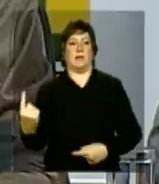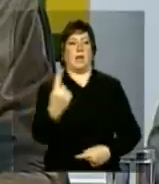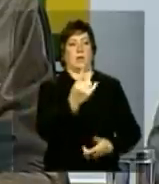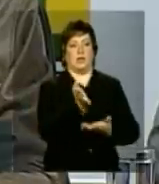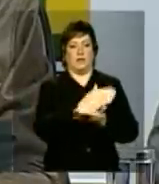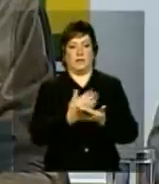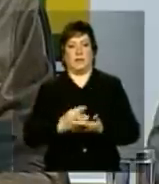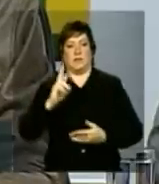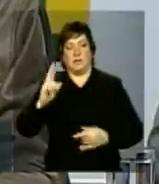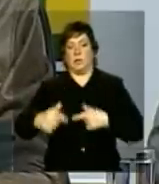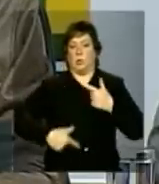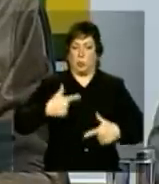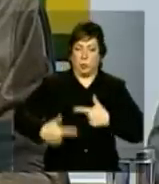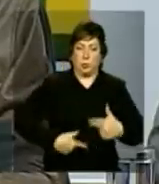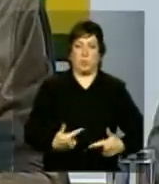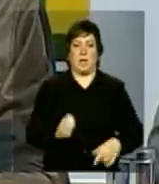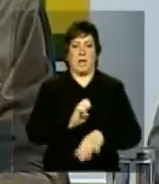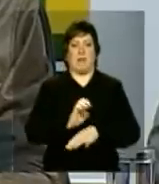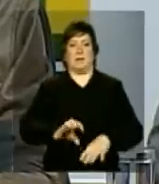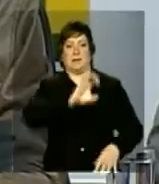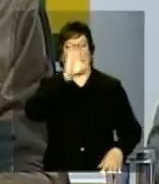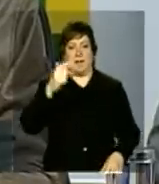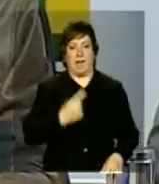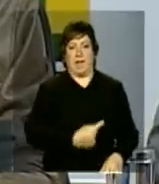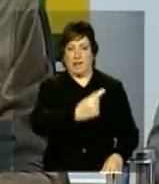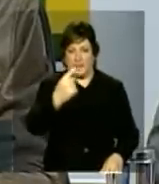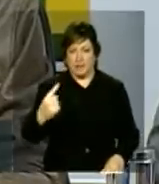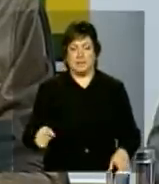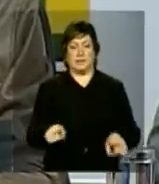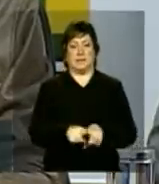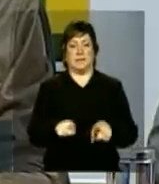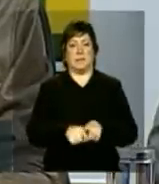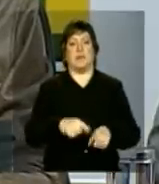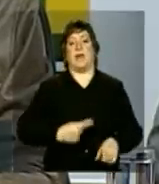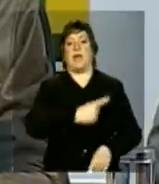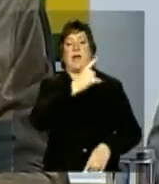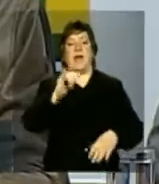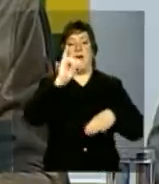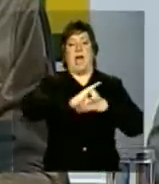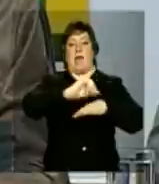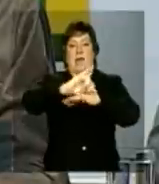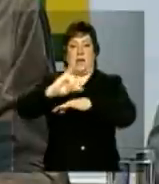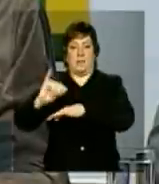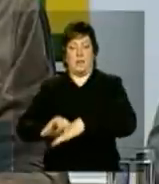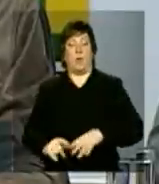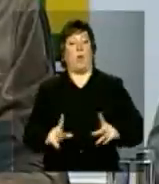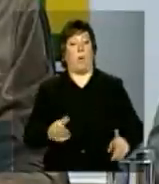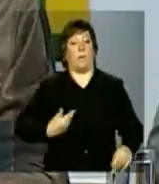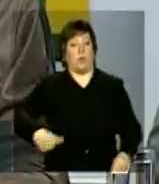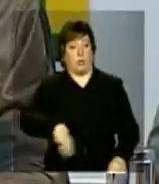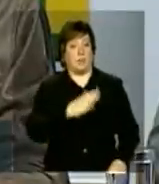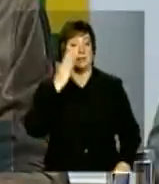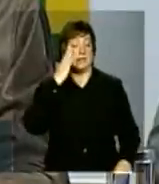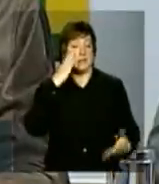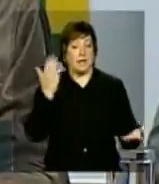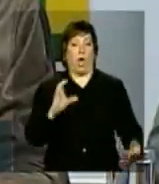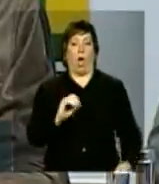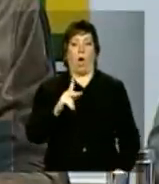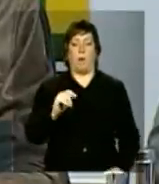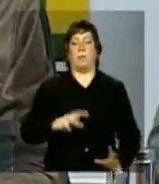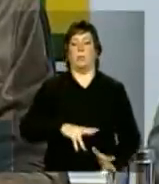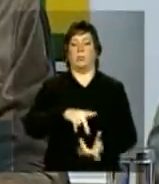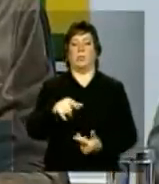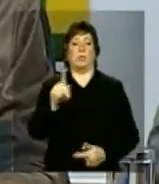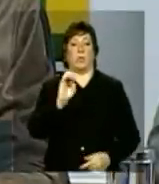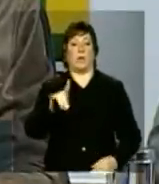cada estado e de cada capital como nós sabemos a copa do mundo não é